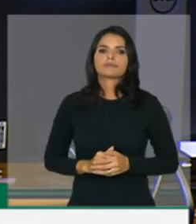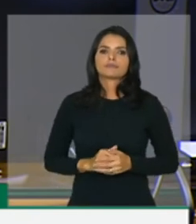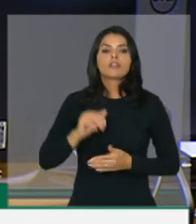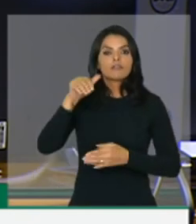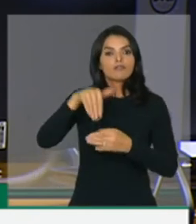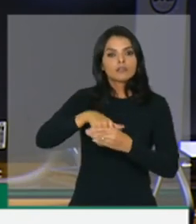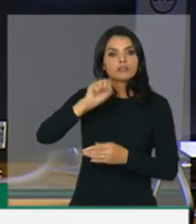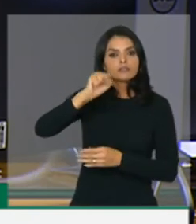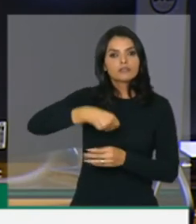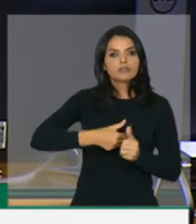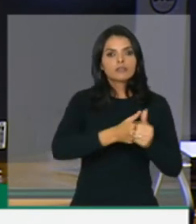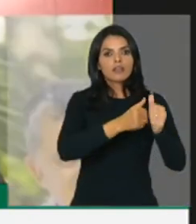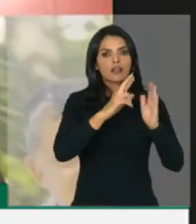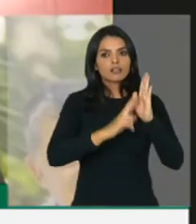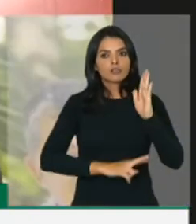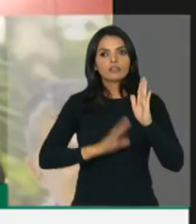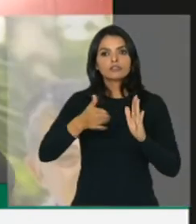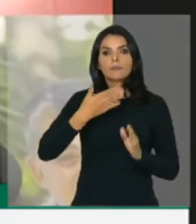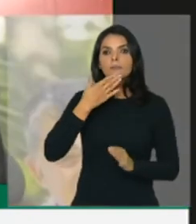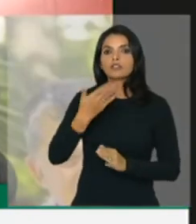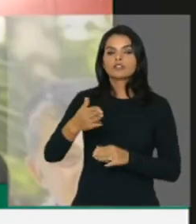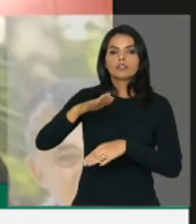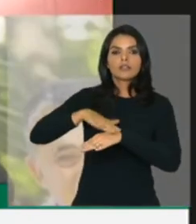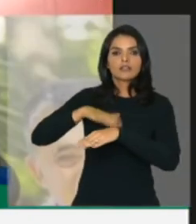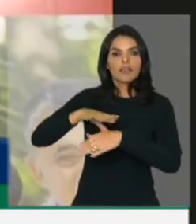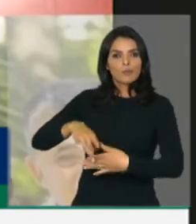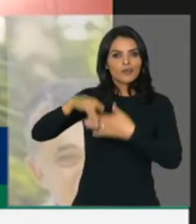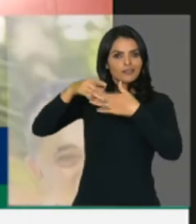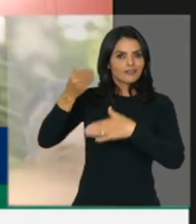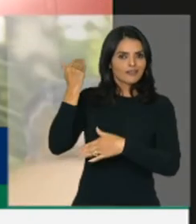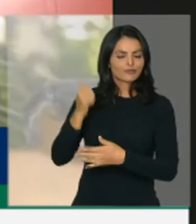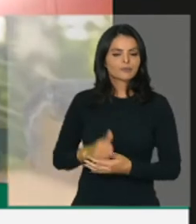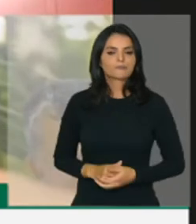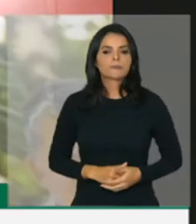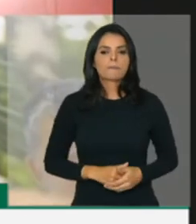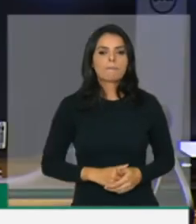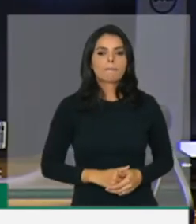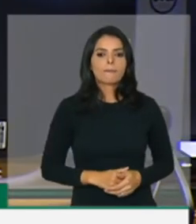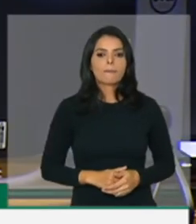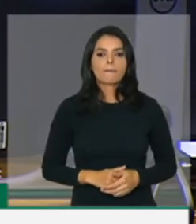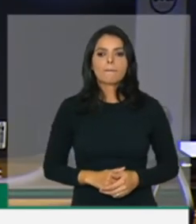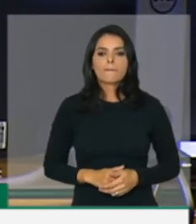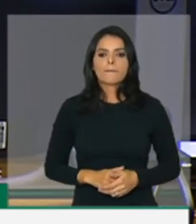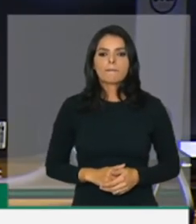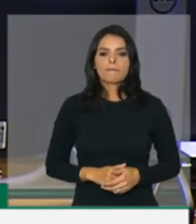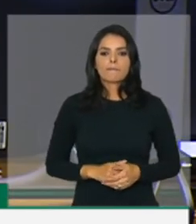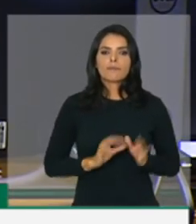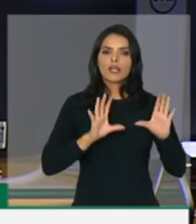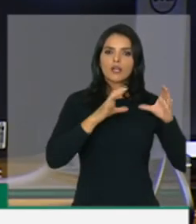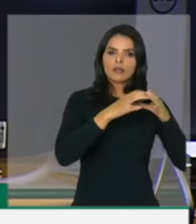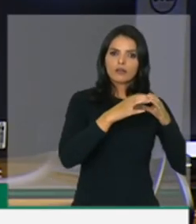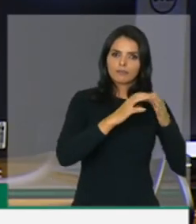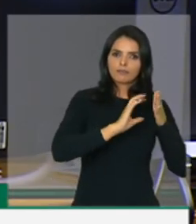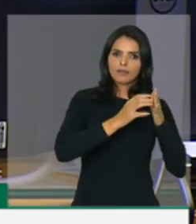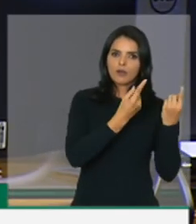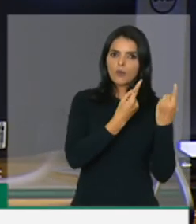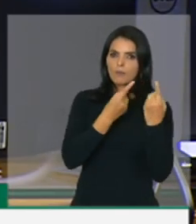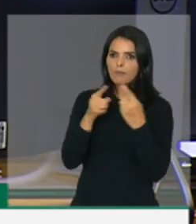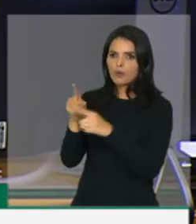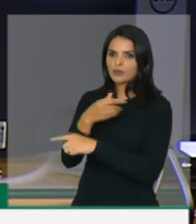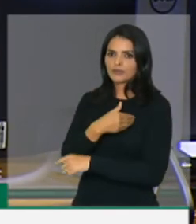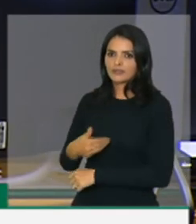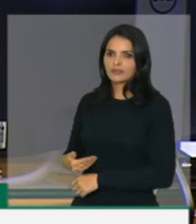sim ao relatório, já havia requerido o tempo de liderança, senhor presidente. Como vota a oposição? Caminha no